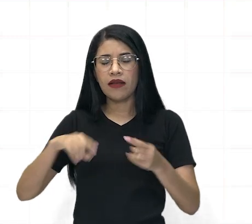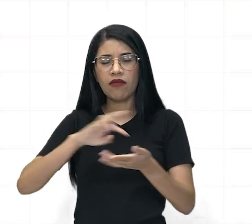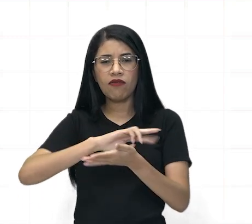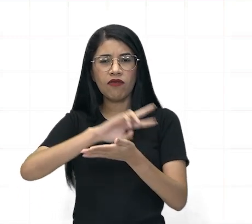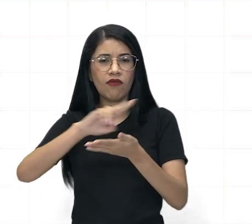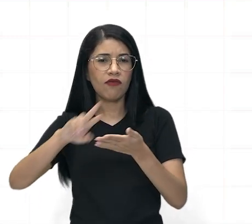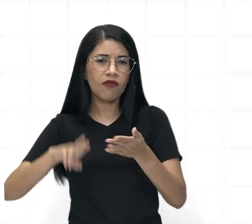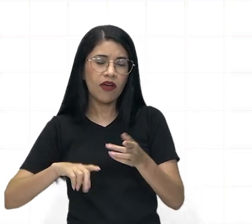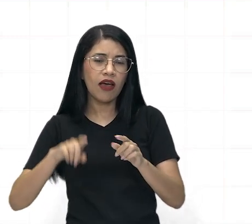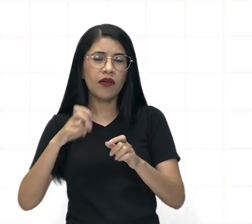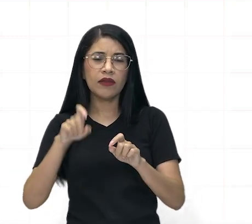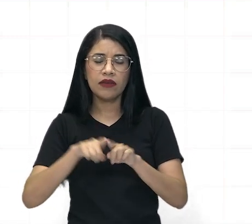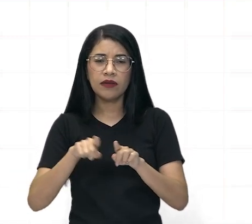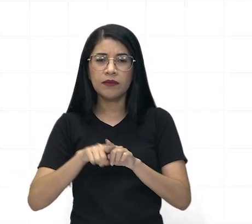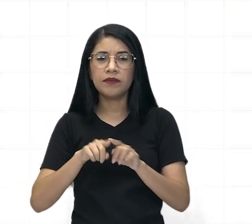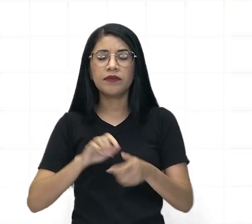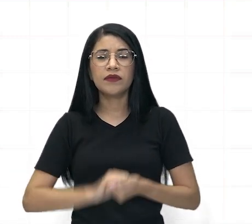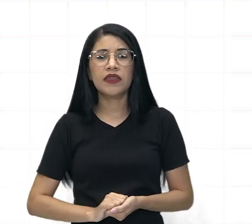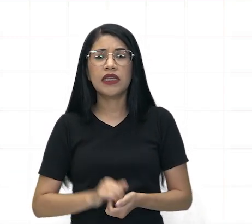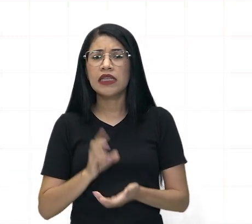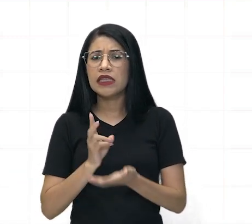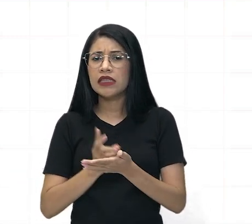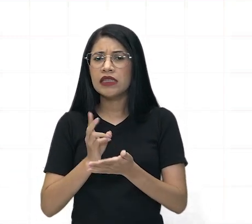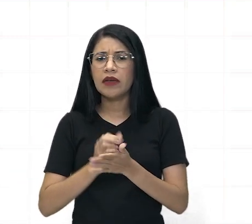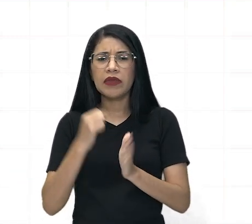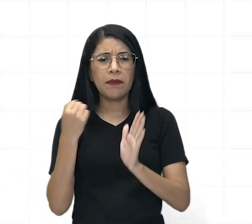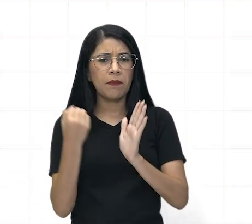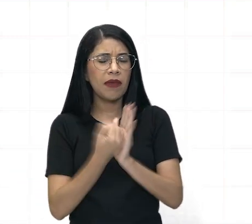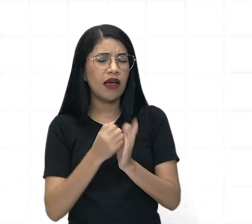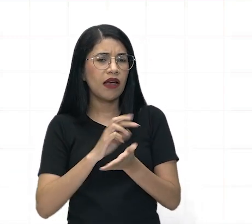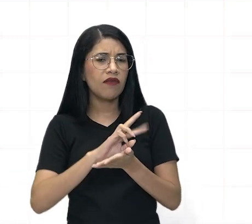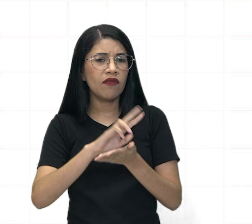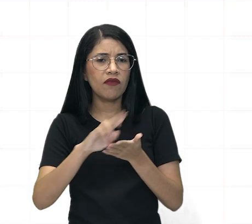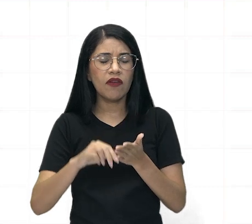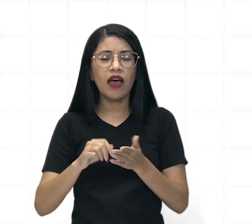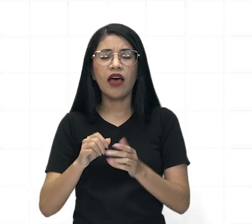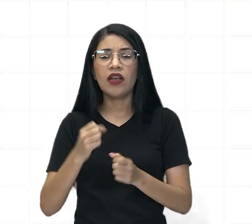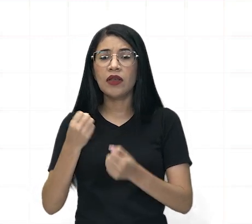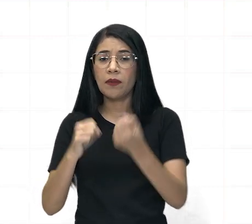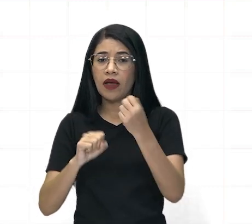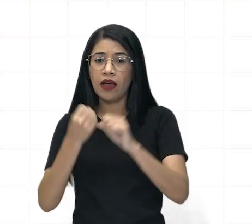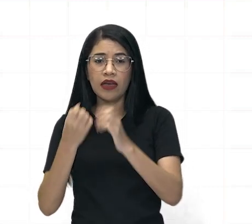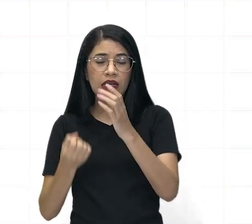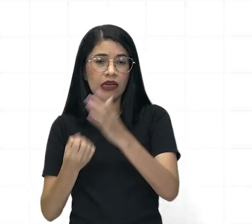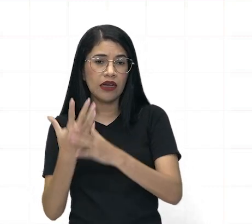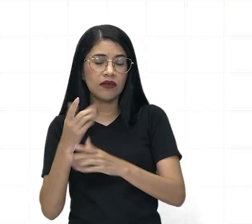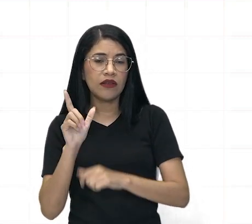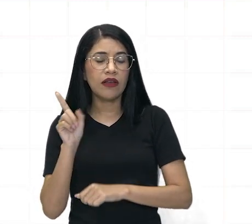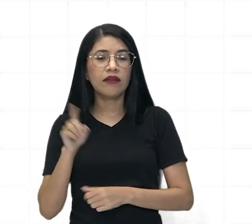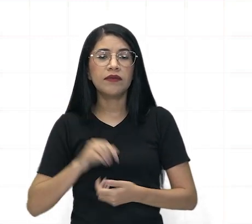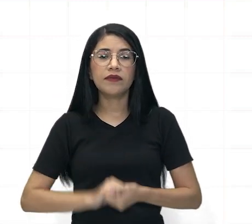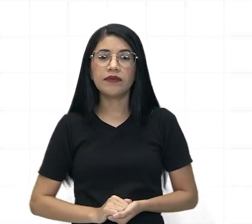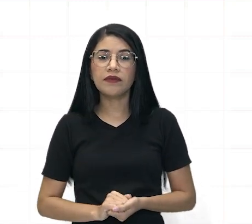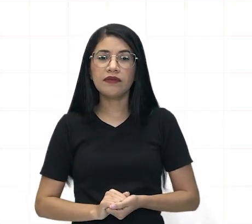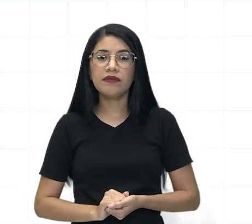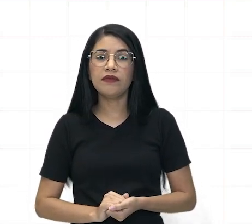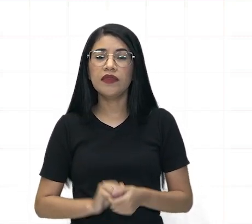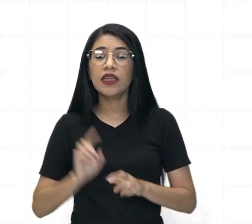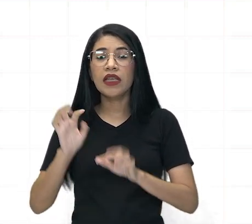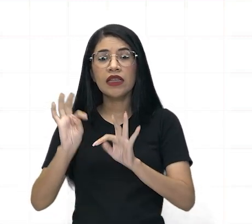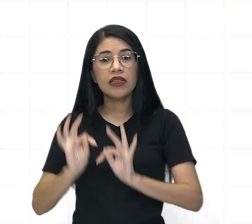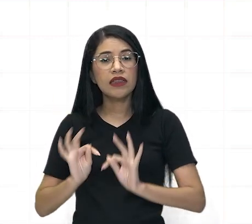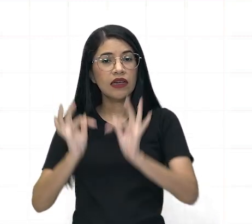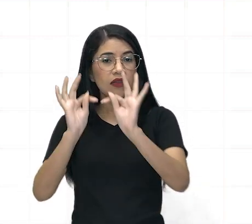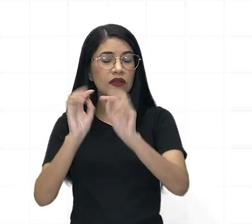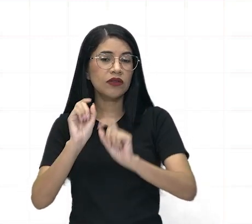lá, ouvimos falar já de várias marcas que saem lá do corredor industrial na Europa. No campo da